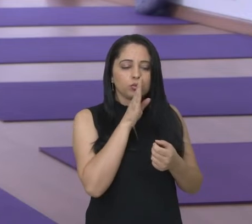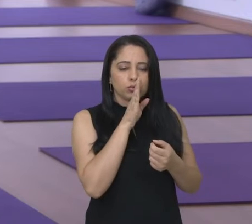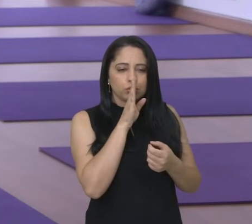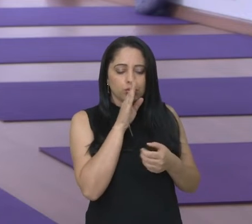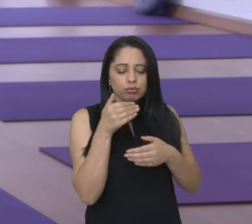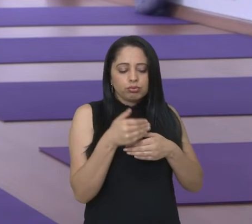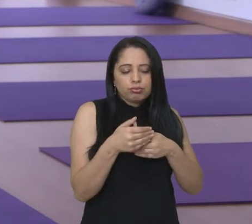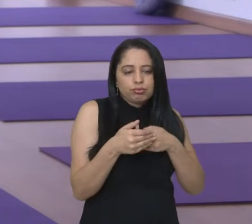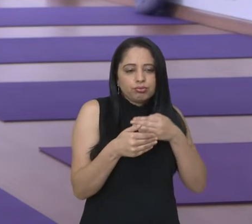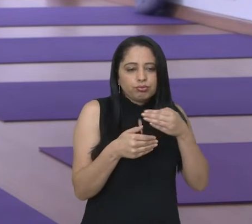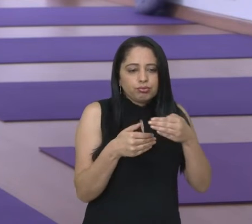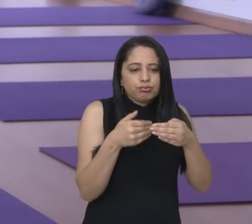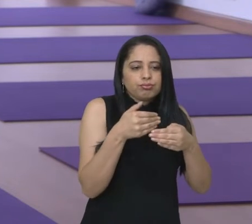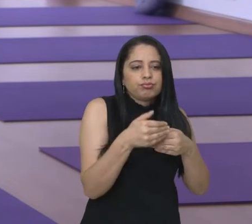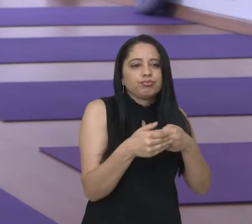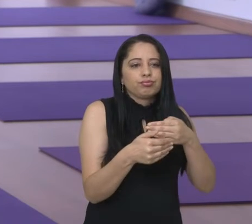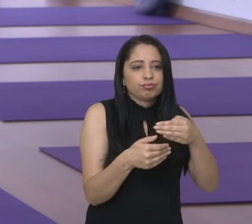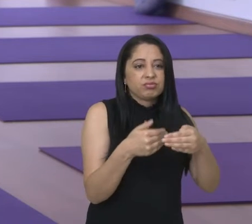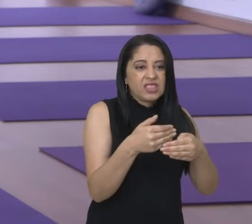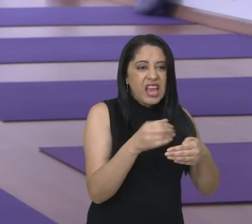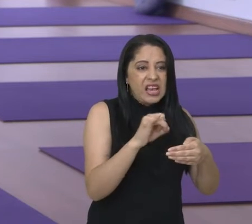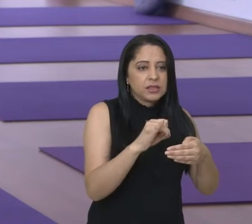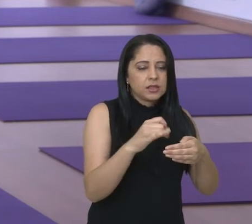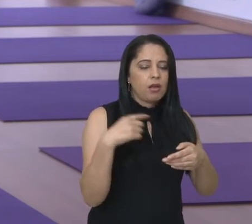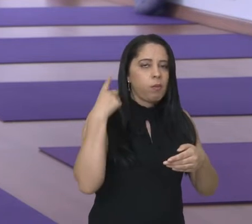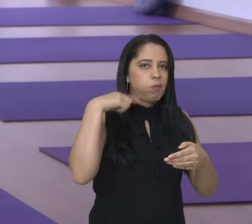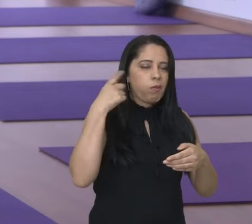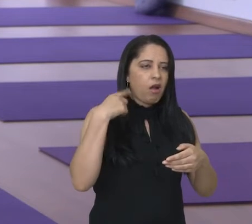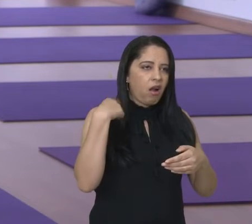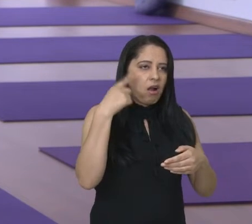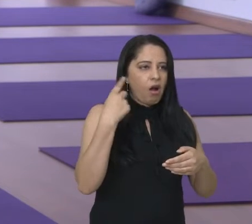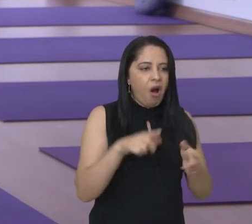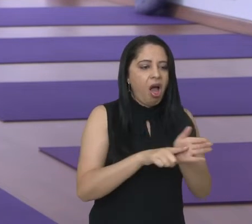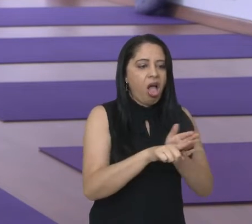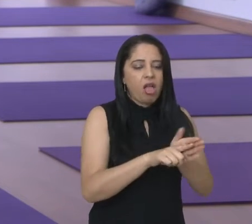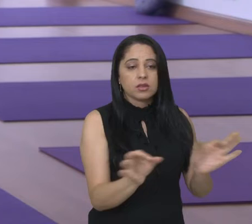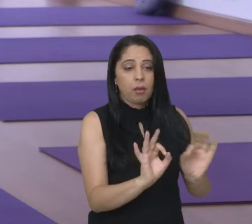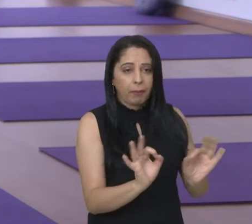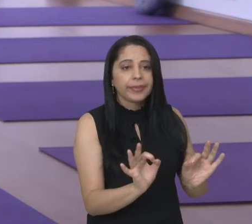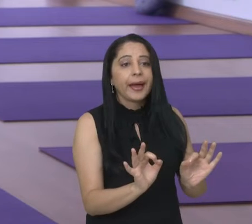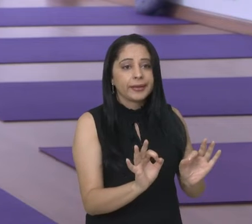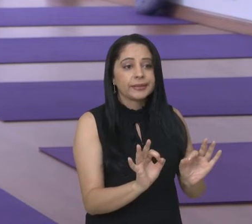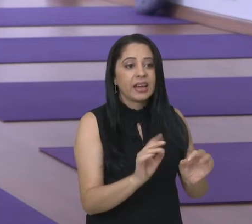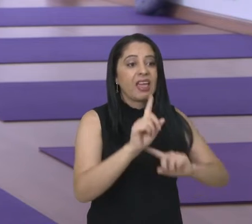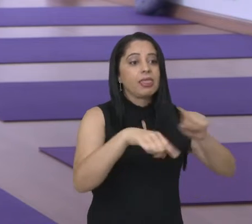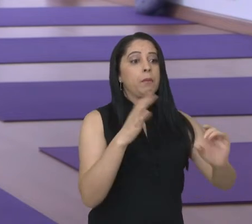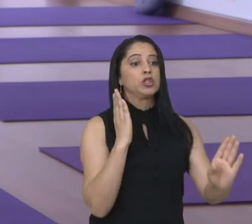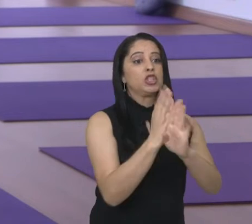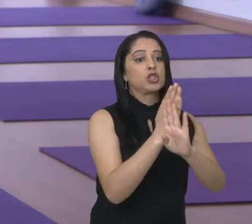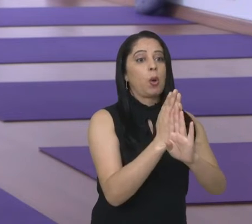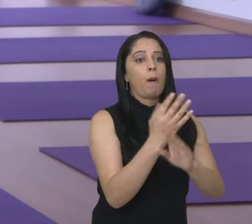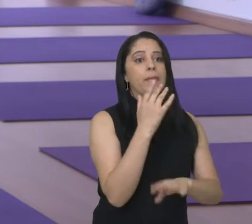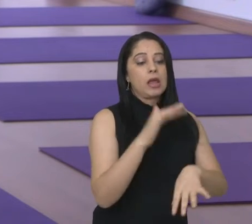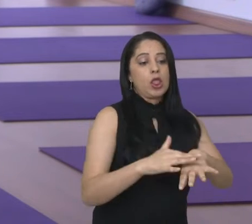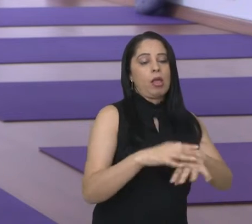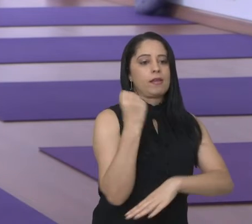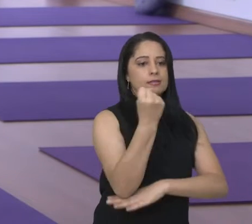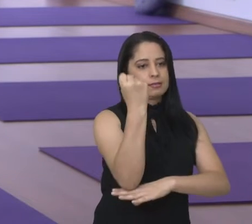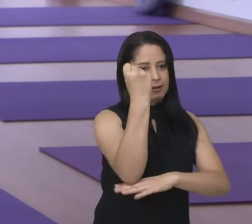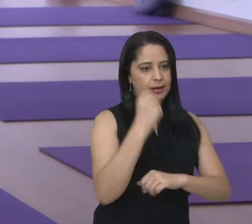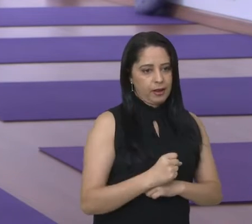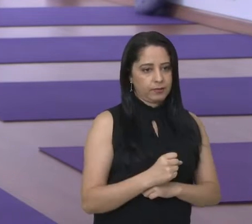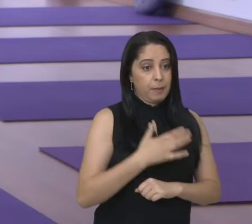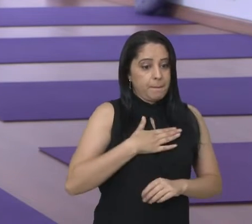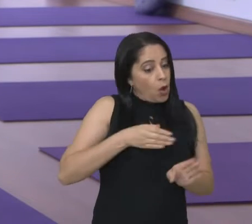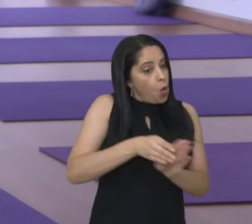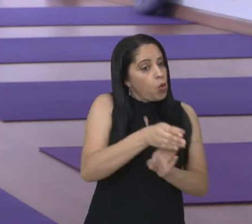é silenciosa, né? E se você deixar muito tempo, ficar enrolando, né, para fazer os exames, aí